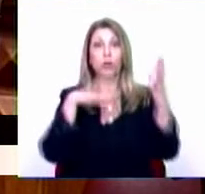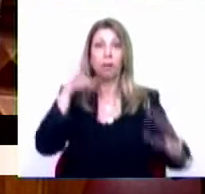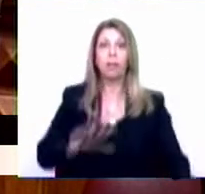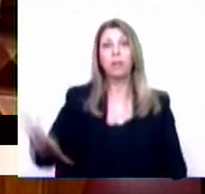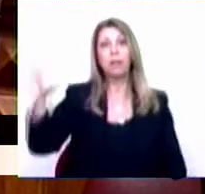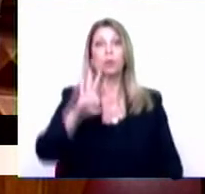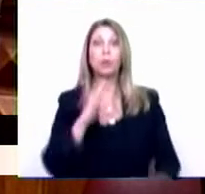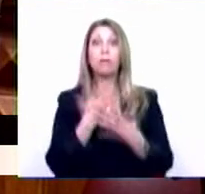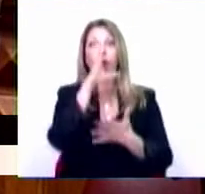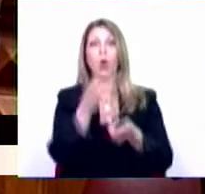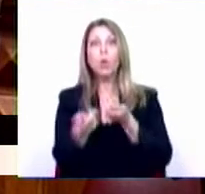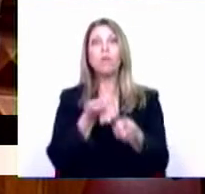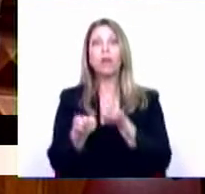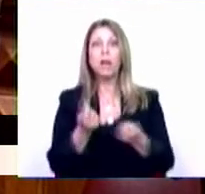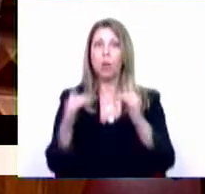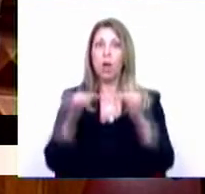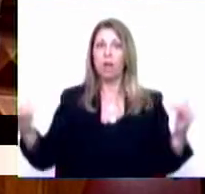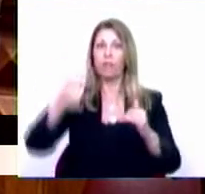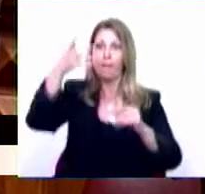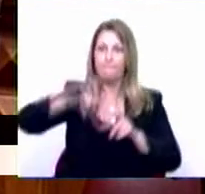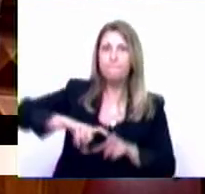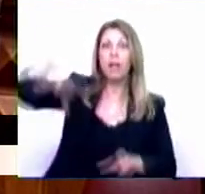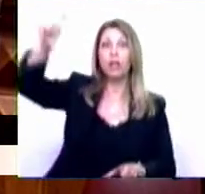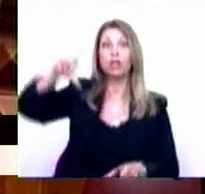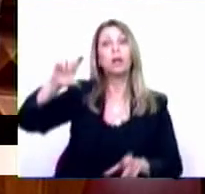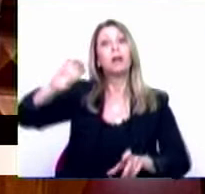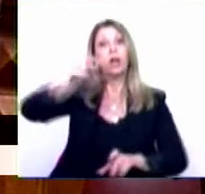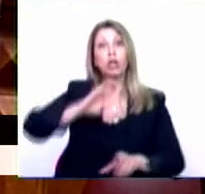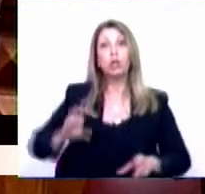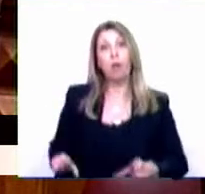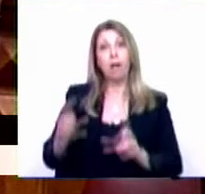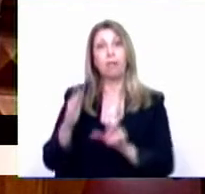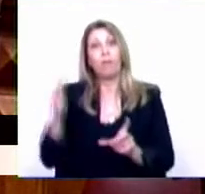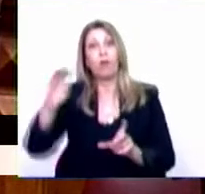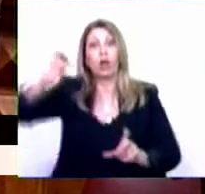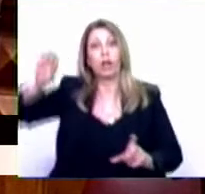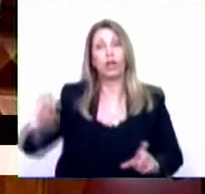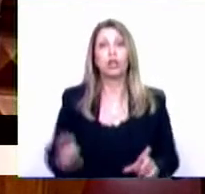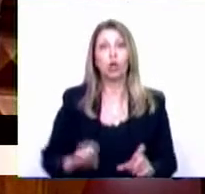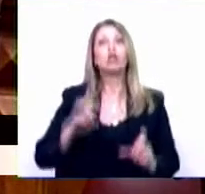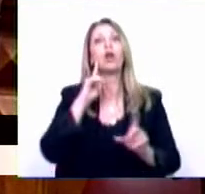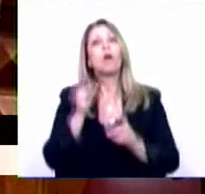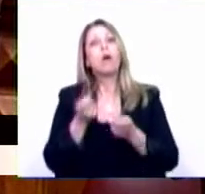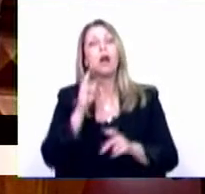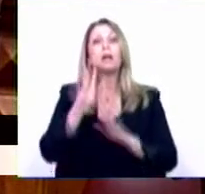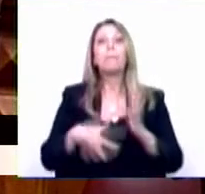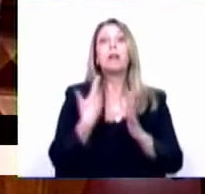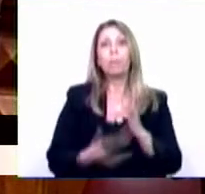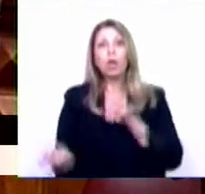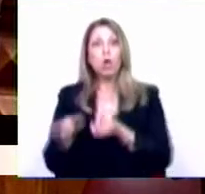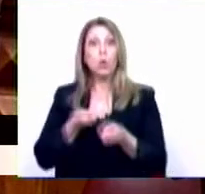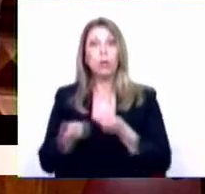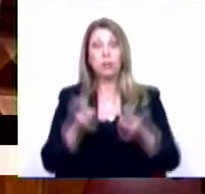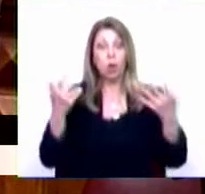uma governação a nível do país, regional e subregional, com funções de planeamento e coordenação. Com a presente